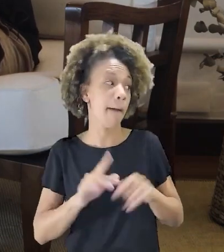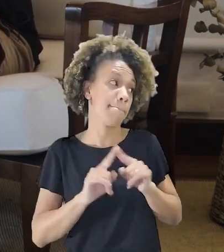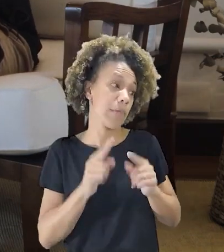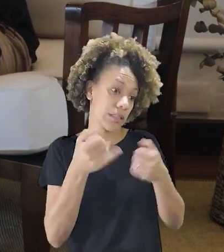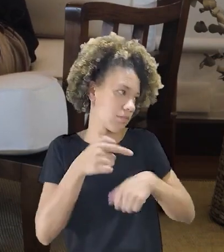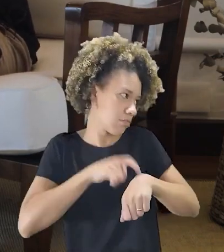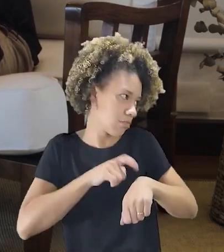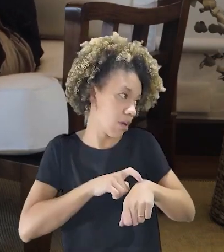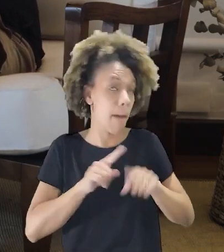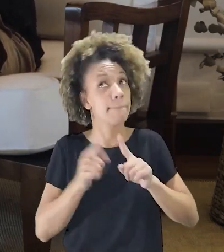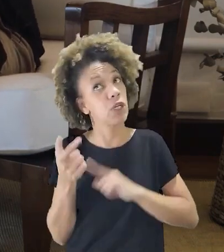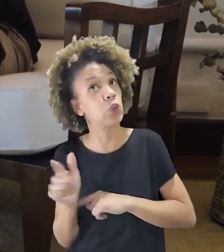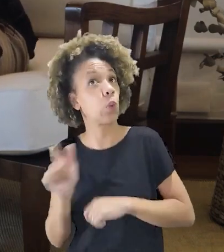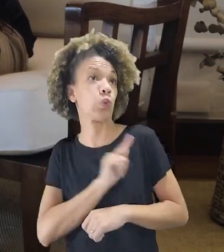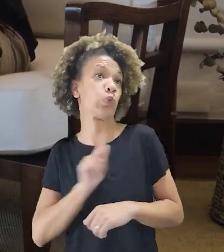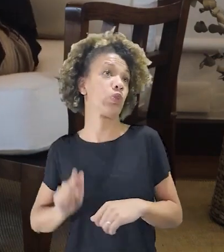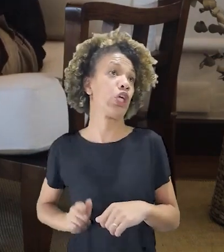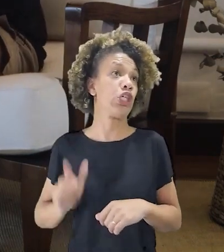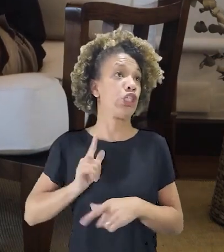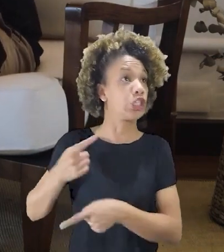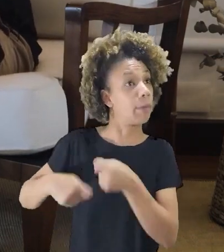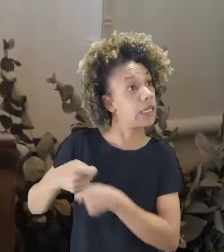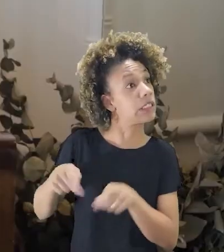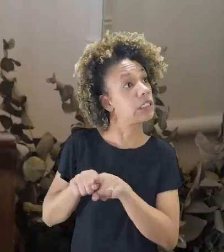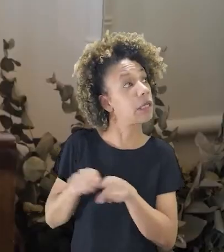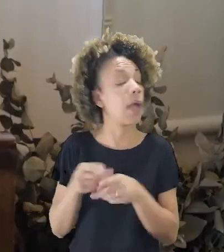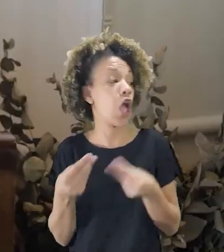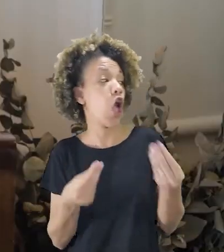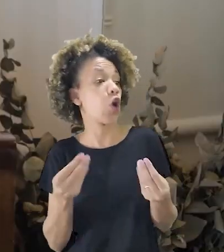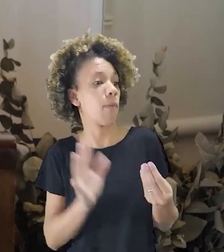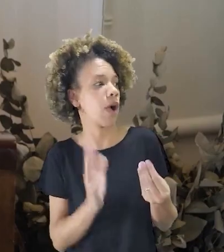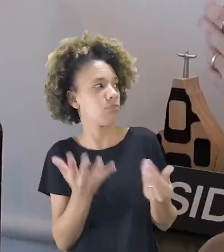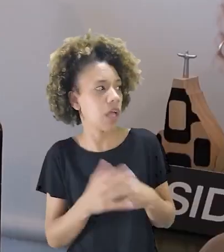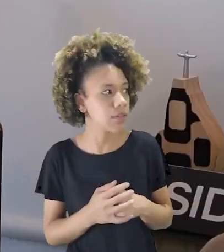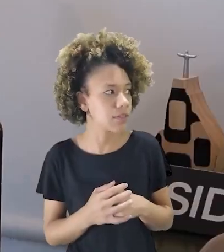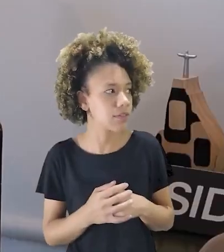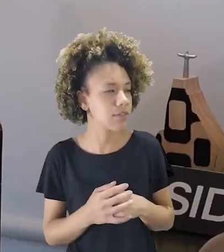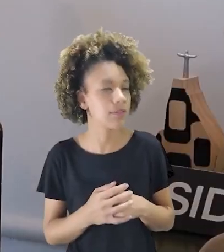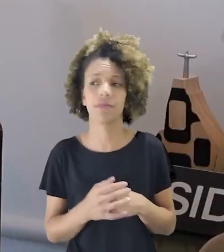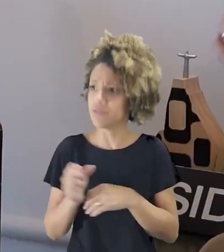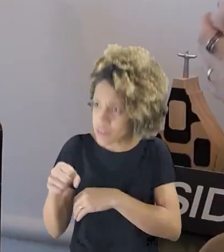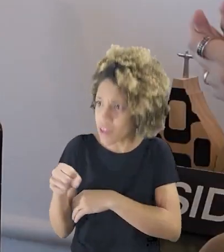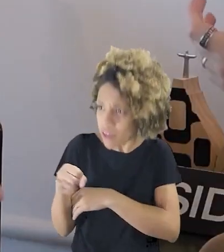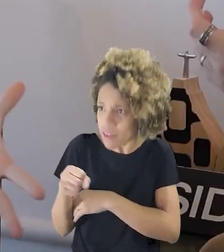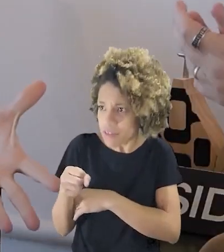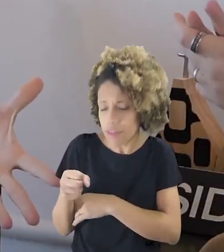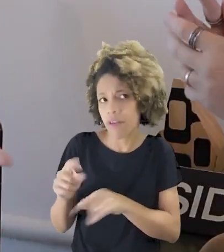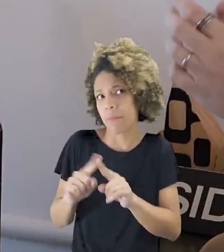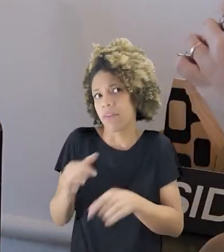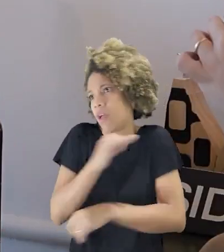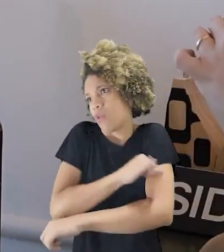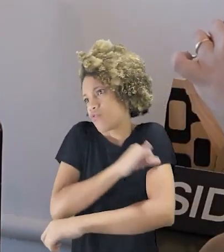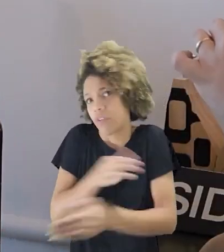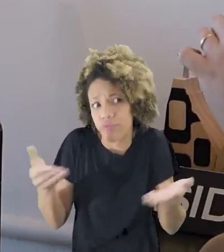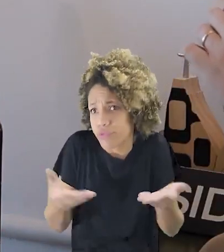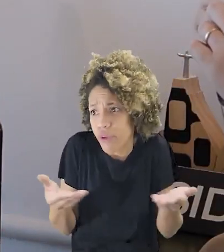comentando aqui, mas no outro governo tinha o pessoal com a milícia também. Sim. Como é que funciona isso, sim, cara? É o Rio de Janeiro atual.